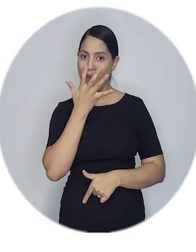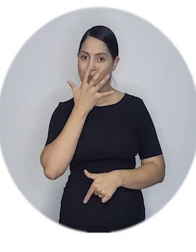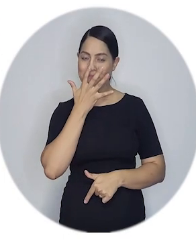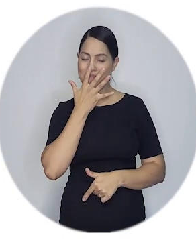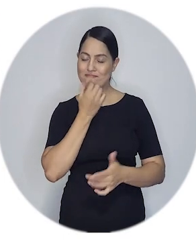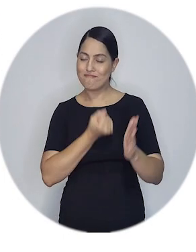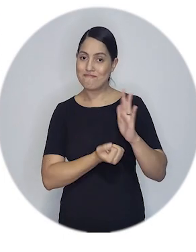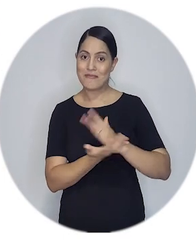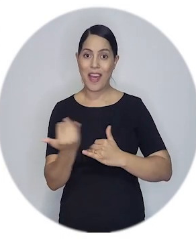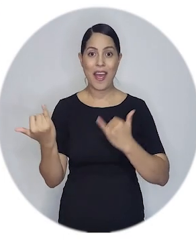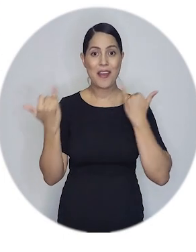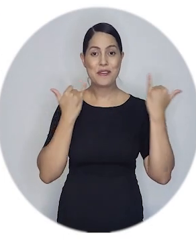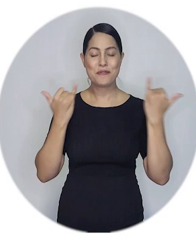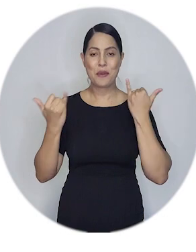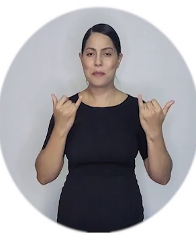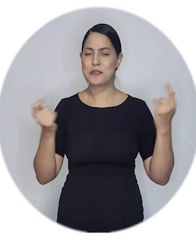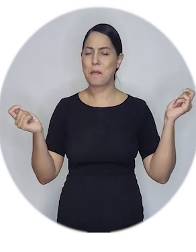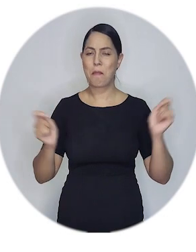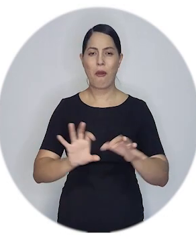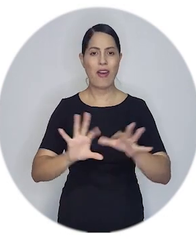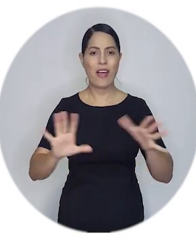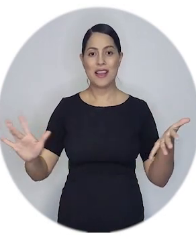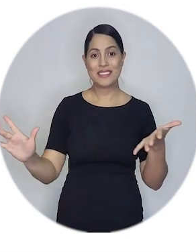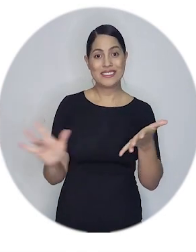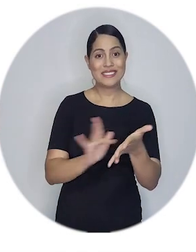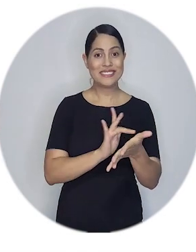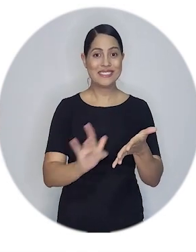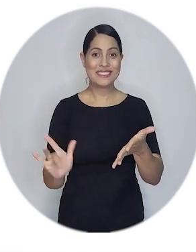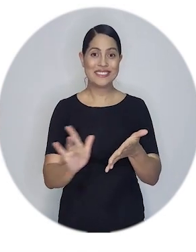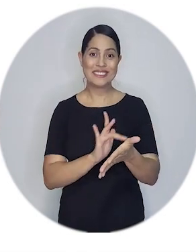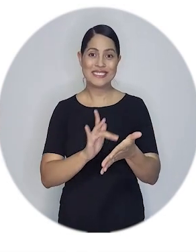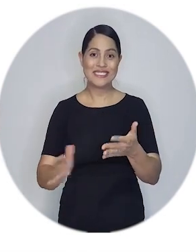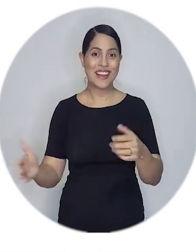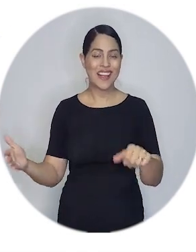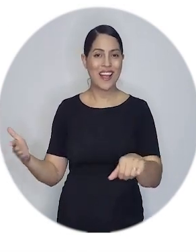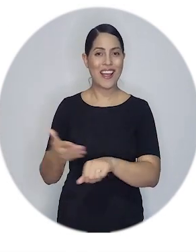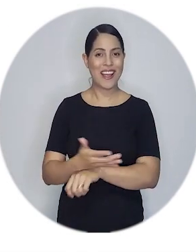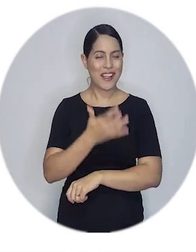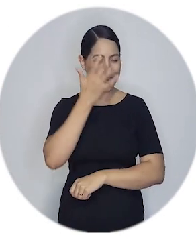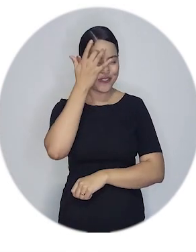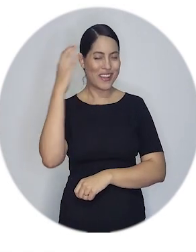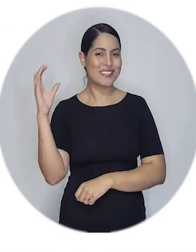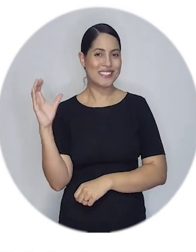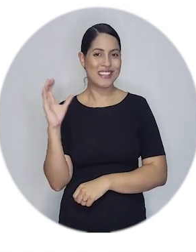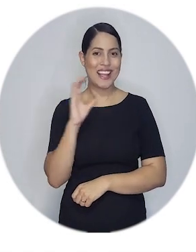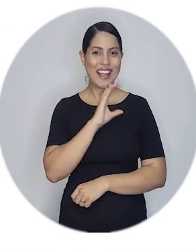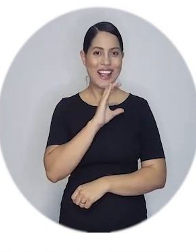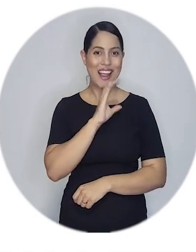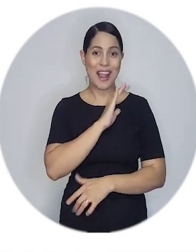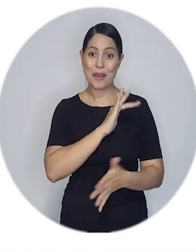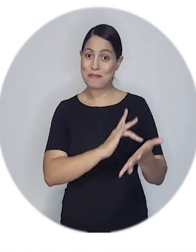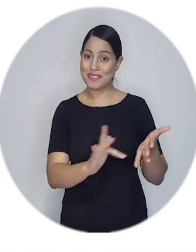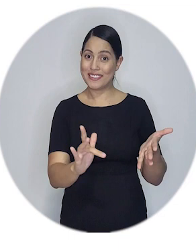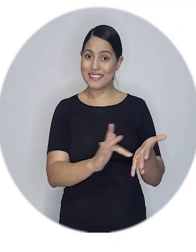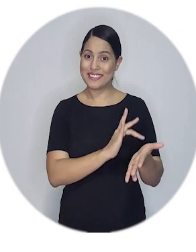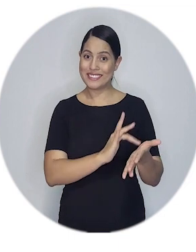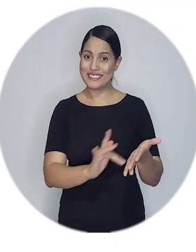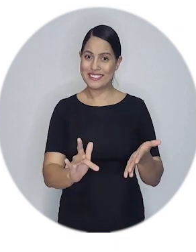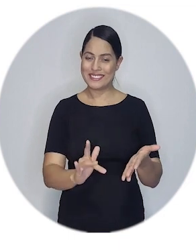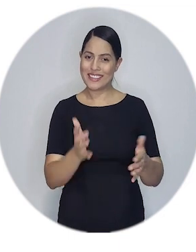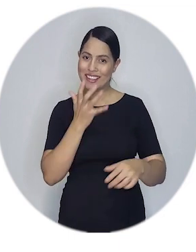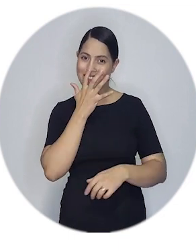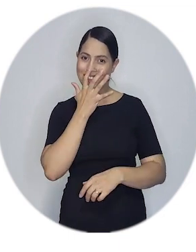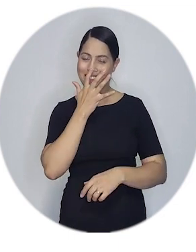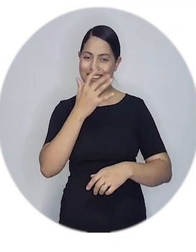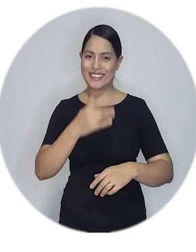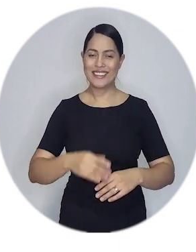da Ordem dos Advogados do Brasil e muito mais. Saiba de tudo a qualquer hora e em qualquer lugar. É fácil e rápido,